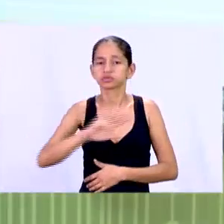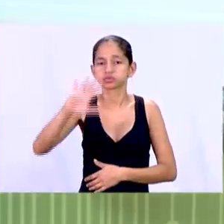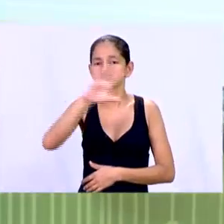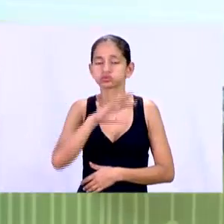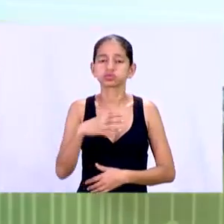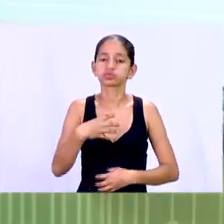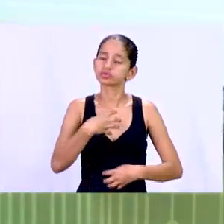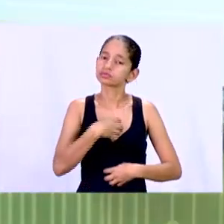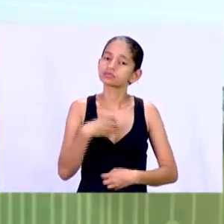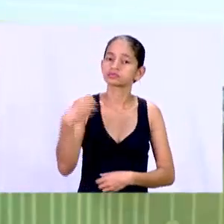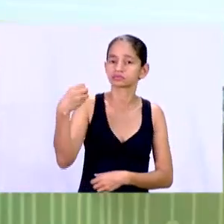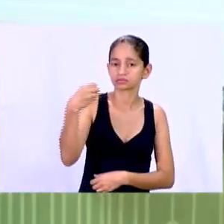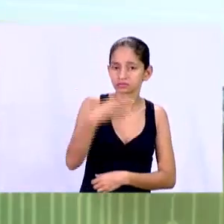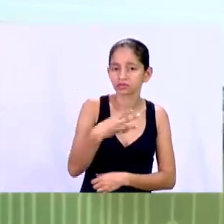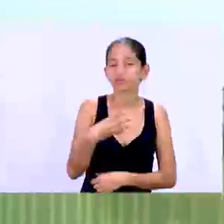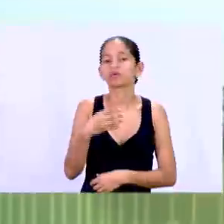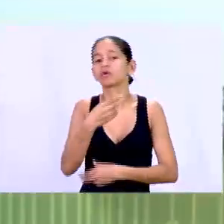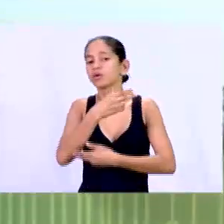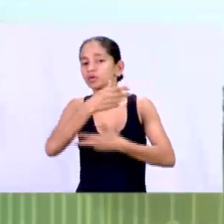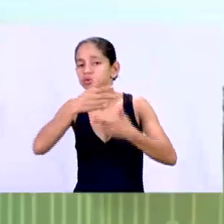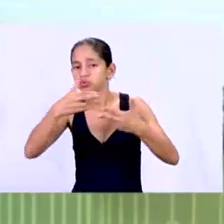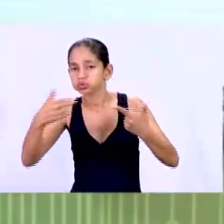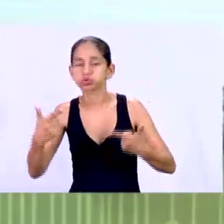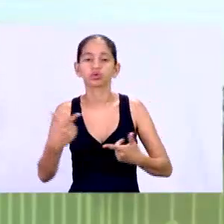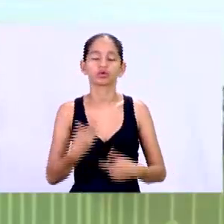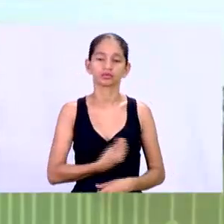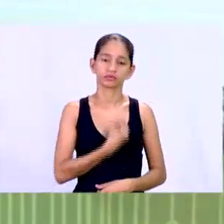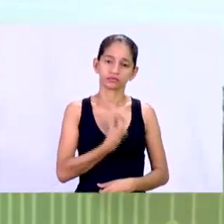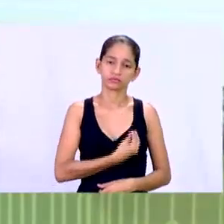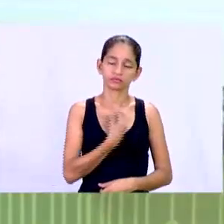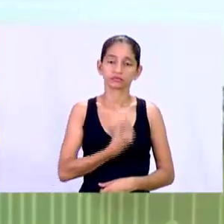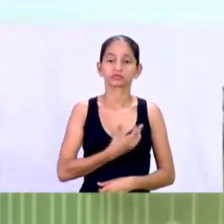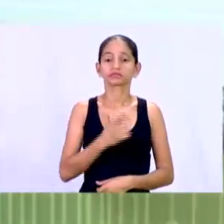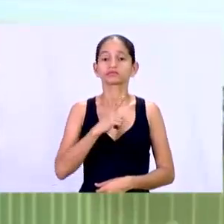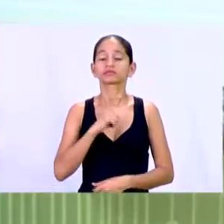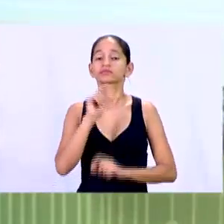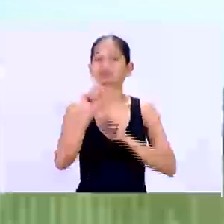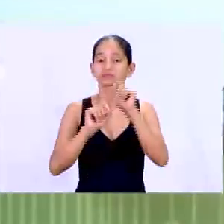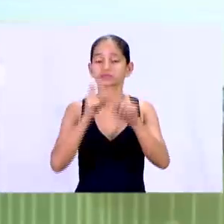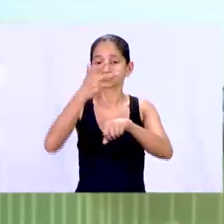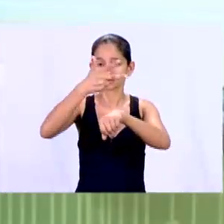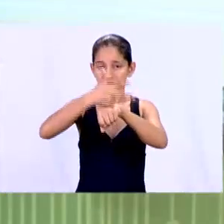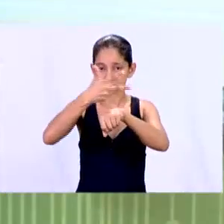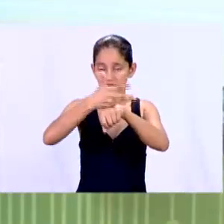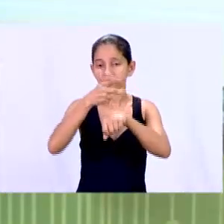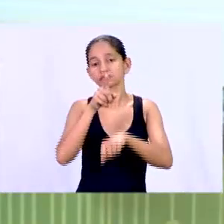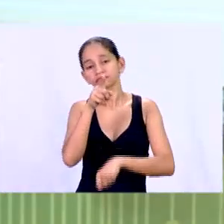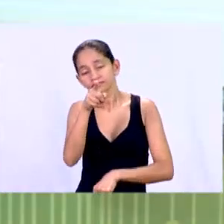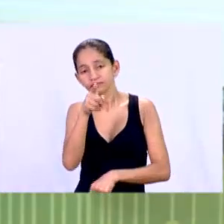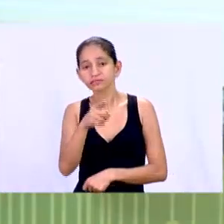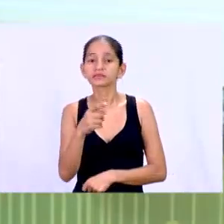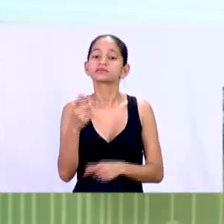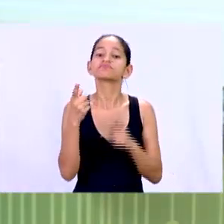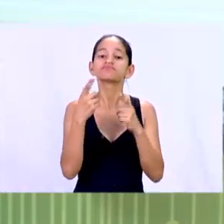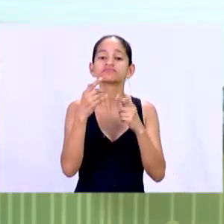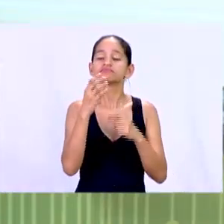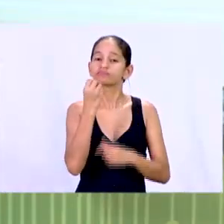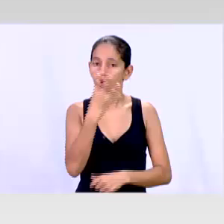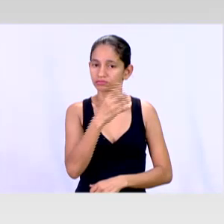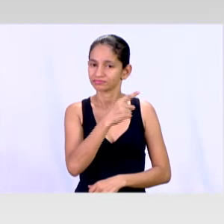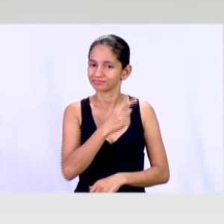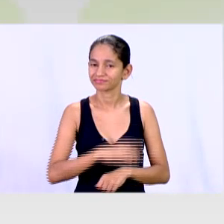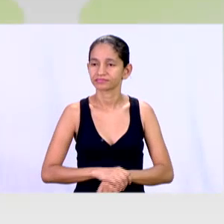que nós estamos agindo, como que é a nossa conduta, nós trouxemos aí um vídeo para vocês bem interessante.